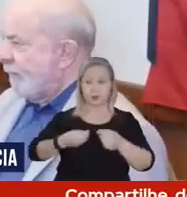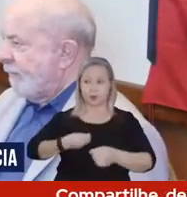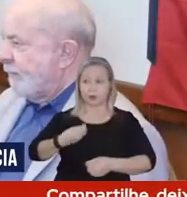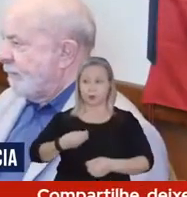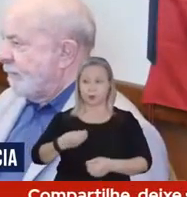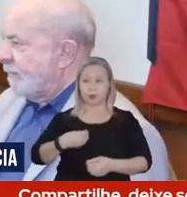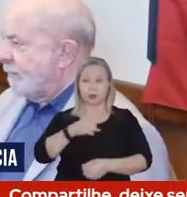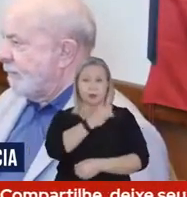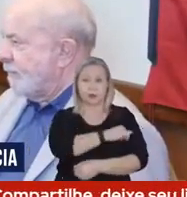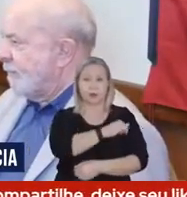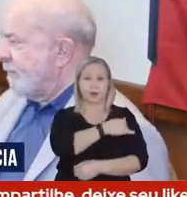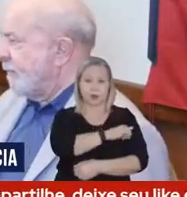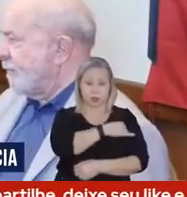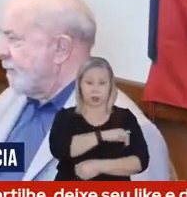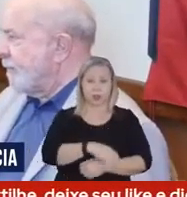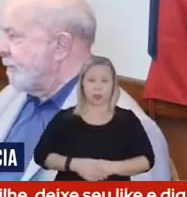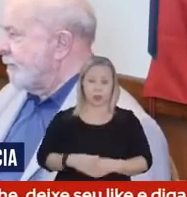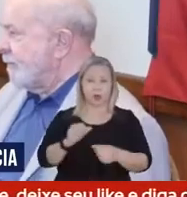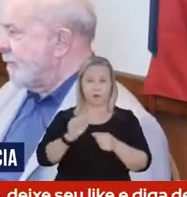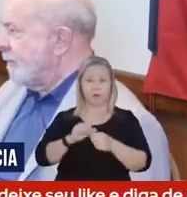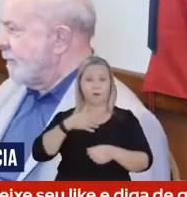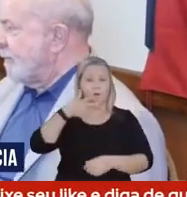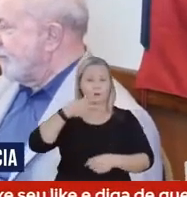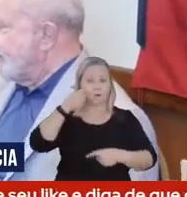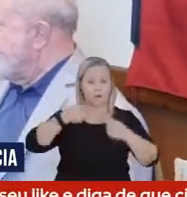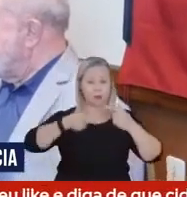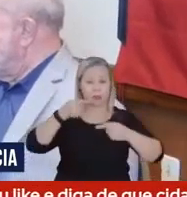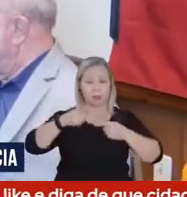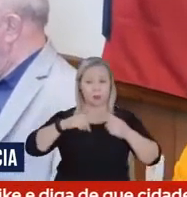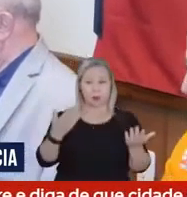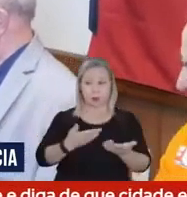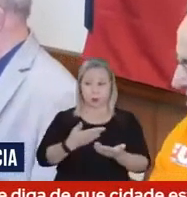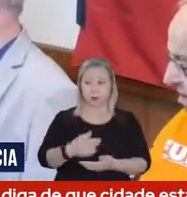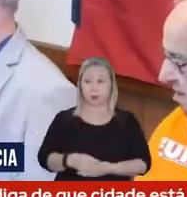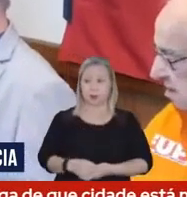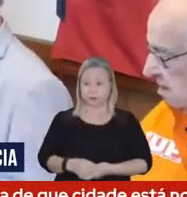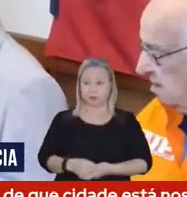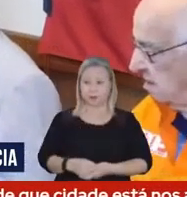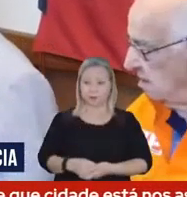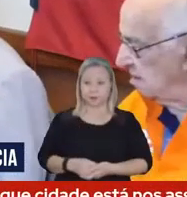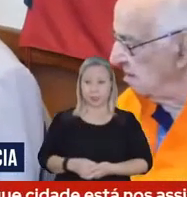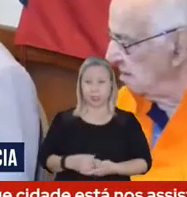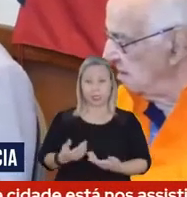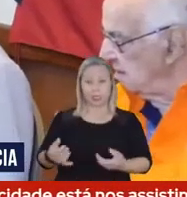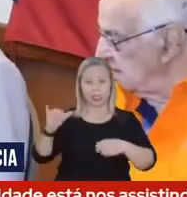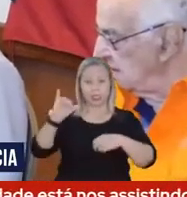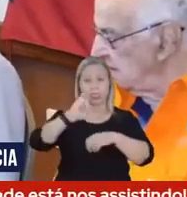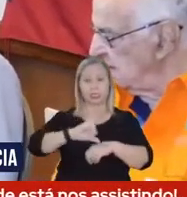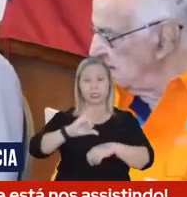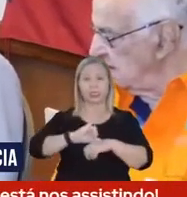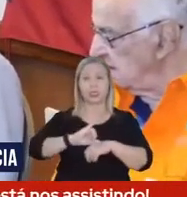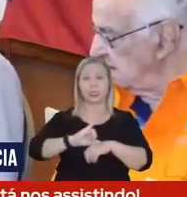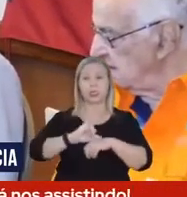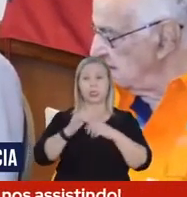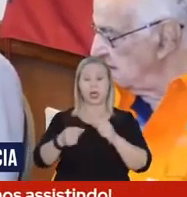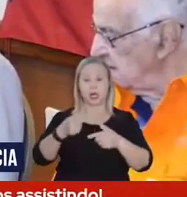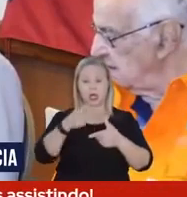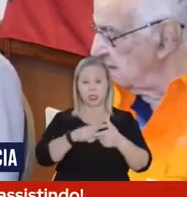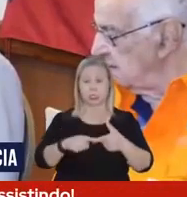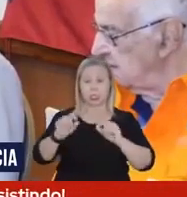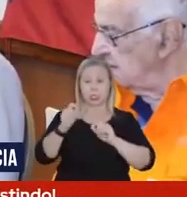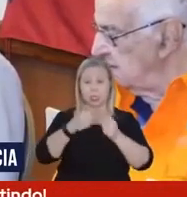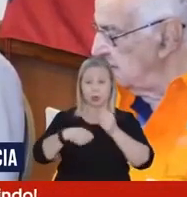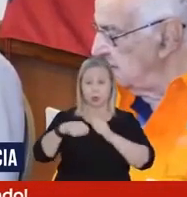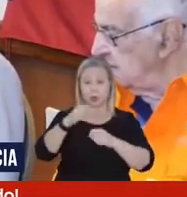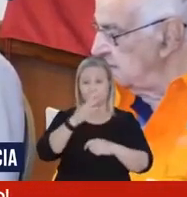fazer esse debate hoje. E não tenho dúvidas, essa é a centralidade, uma das centralidades da crise econômica brasileira e do sofrimento do nosso